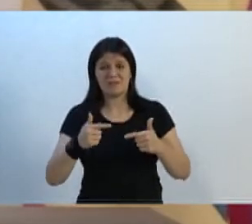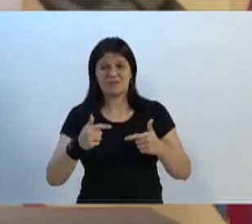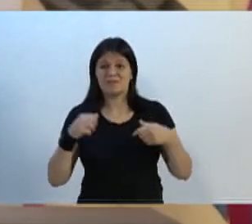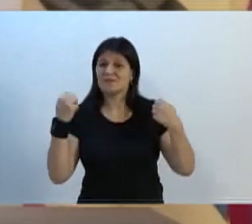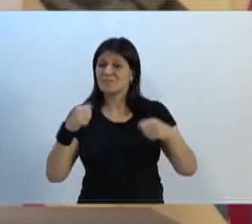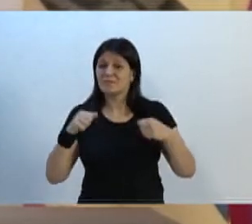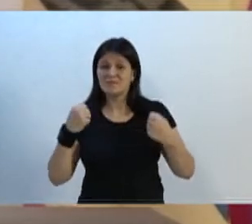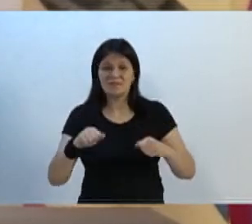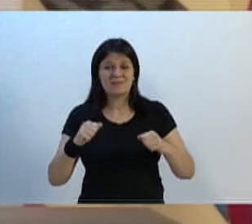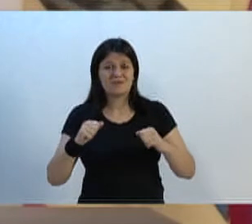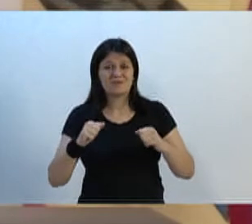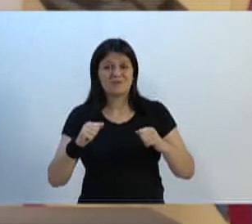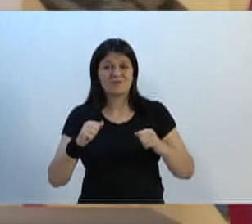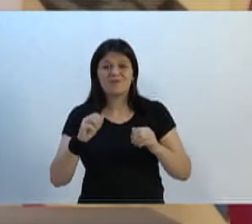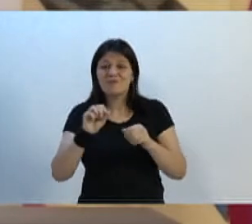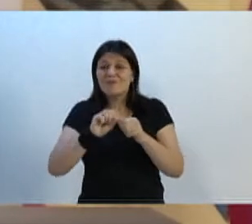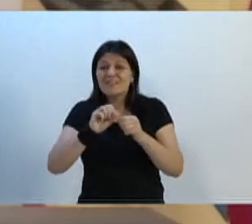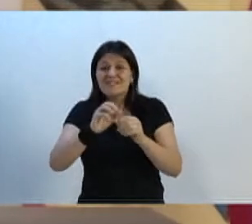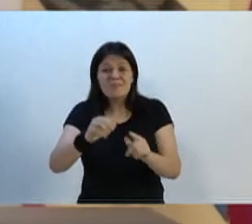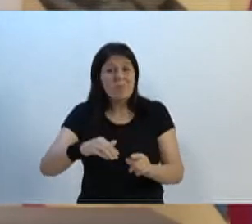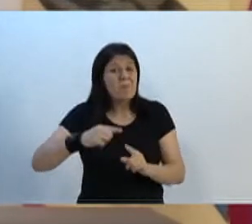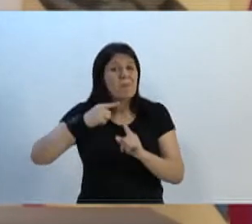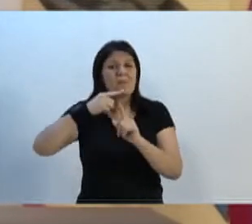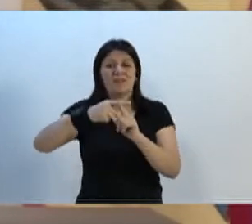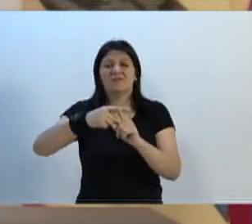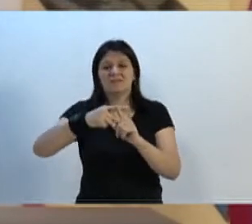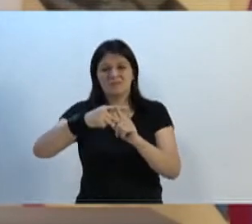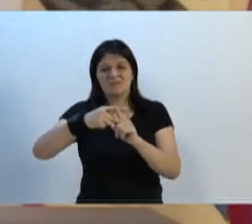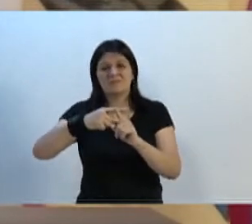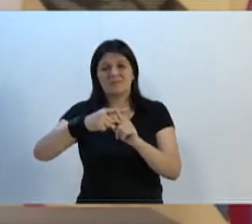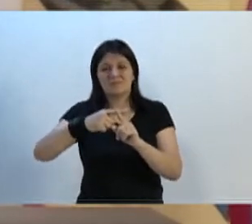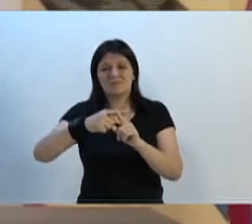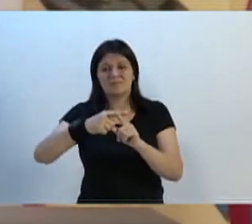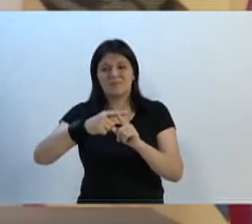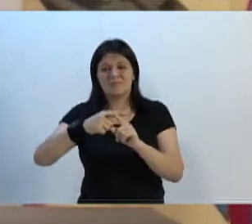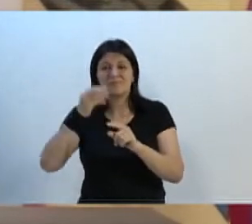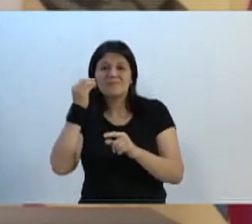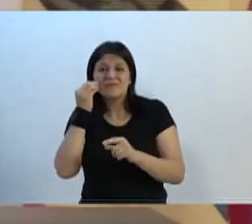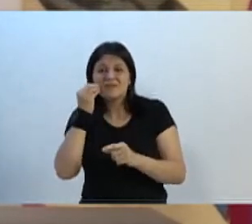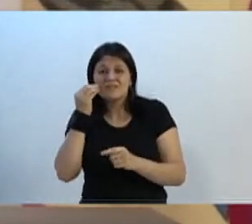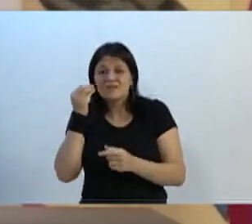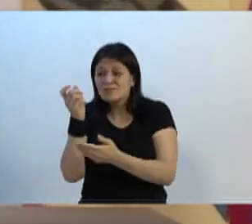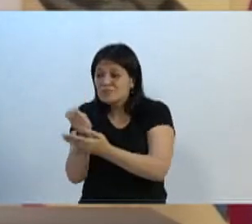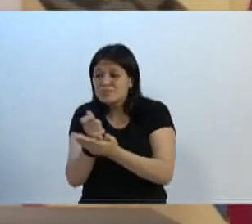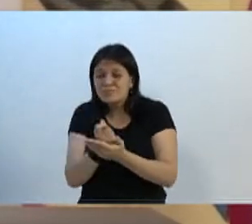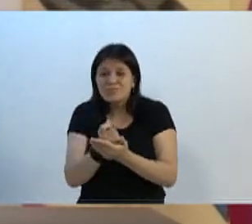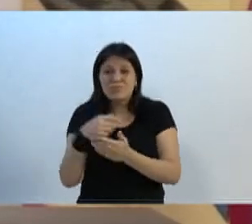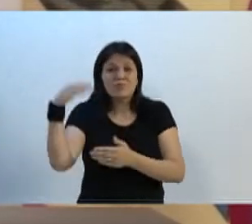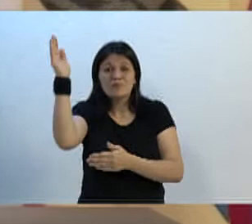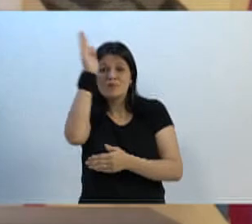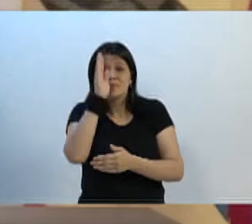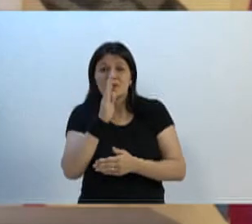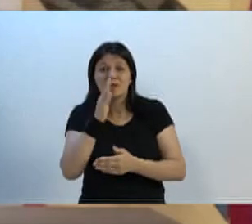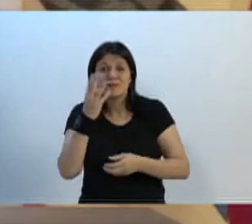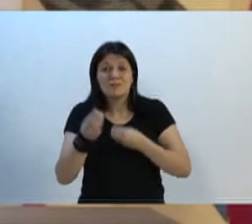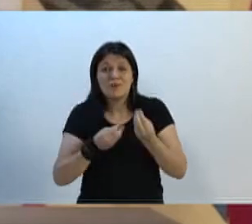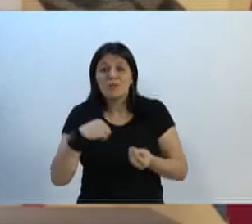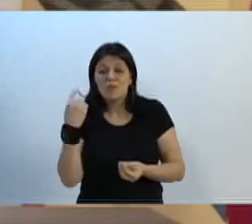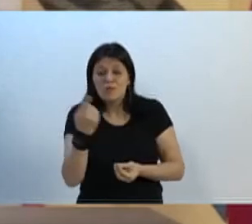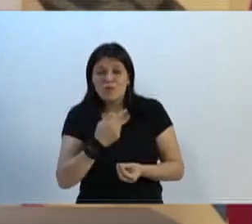trabalhar além do meu trabalho de demandas de coordenação levantando recursos num país grande como nosso que nós pagamos